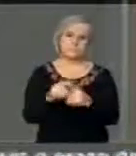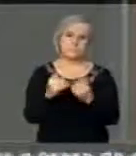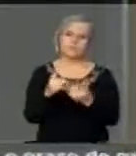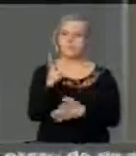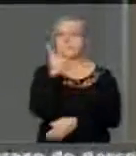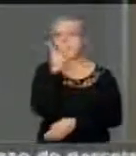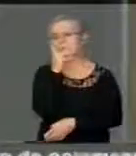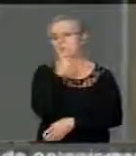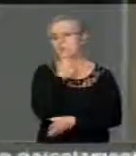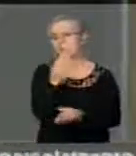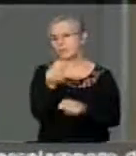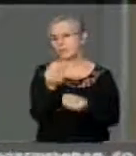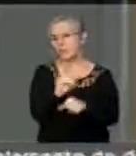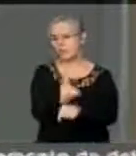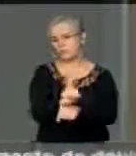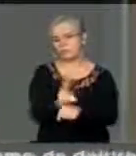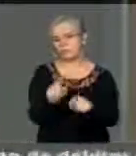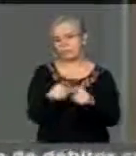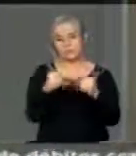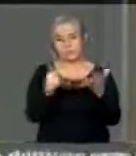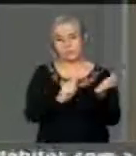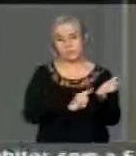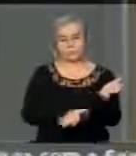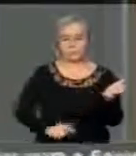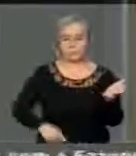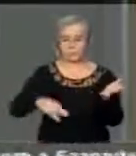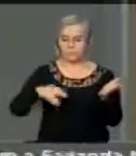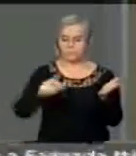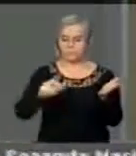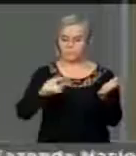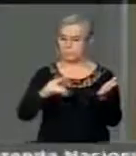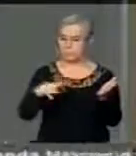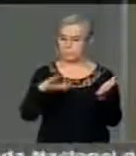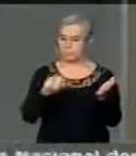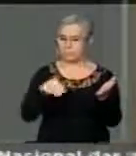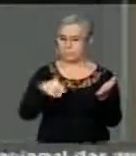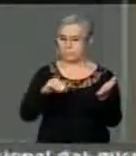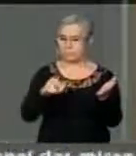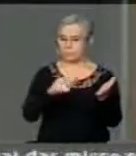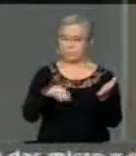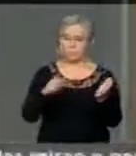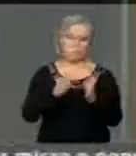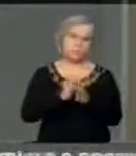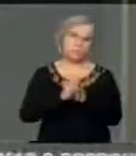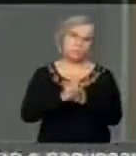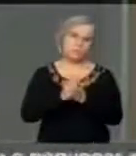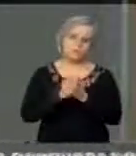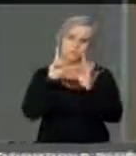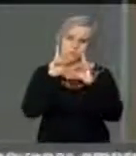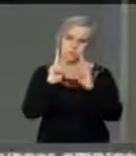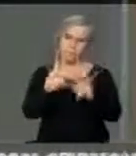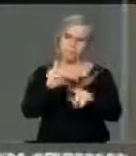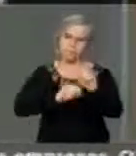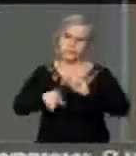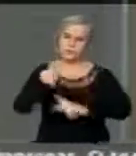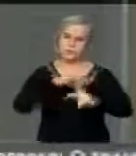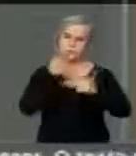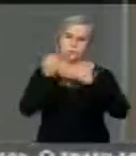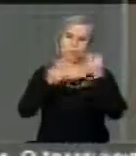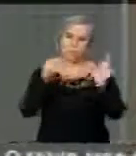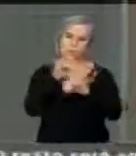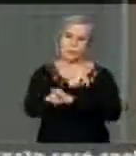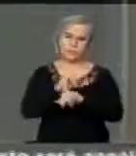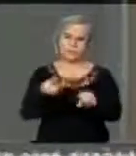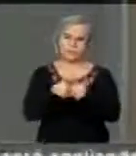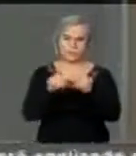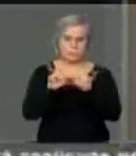longe. E que o senhor governador Marcelo Miranda escute antes dessa DIN as vozes da rua e, acima de tudo, as vozes da